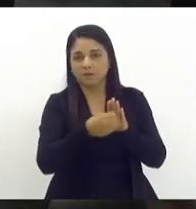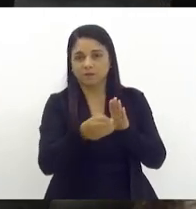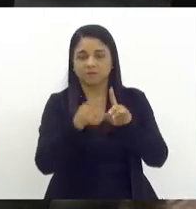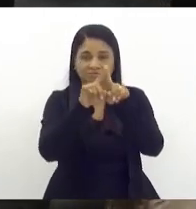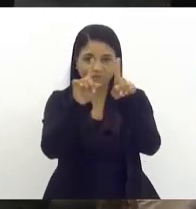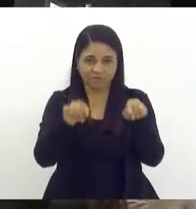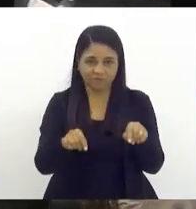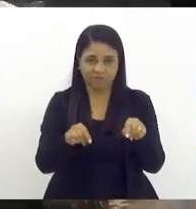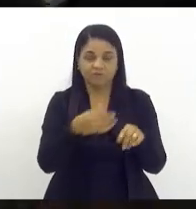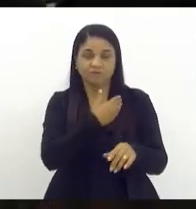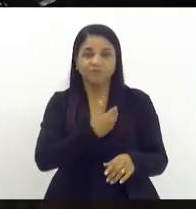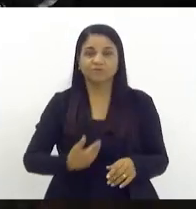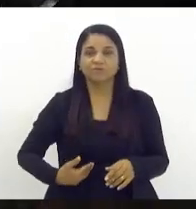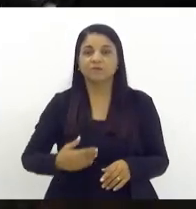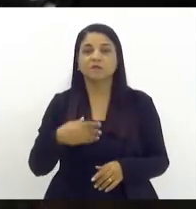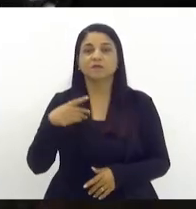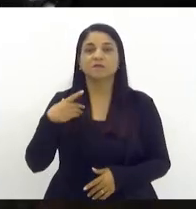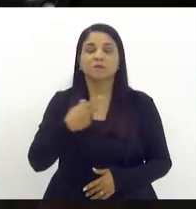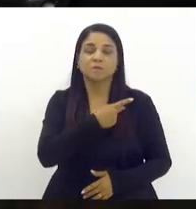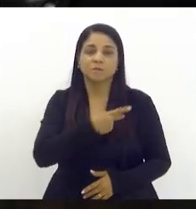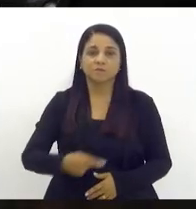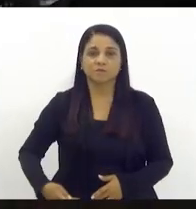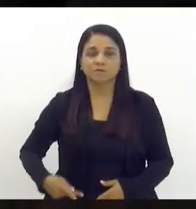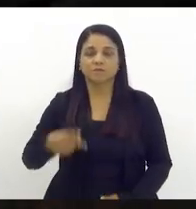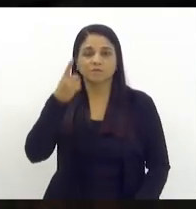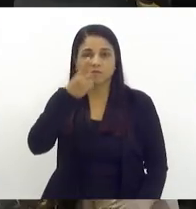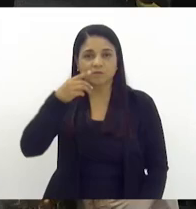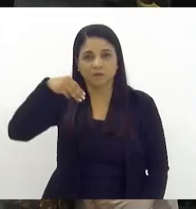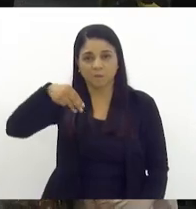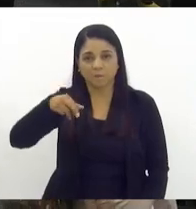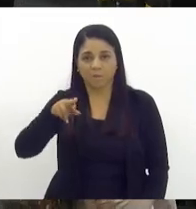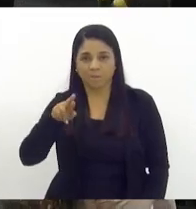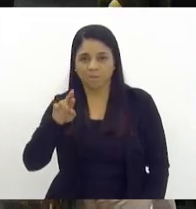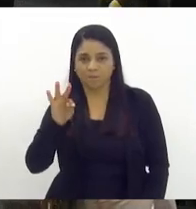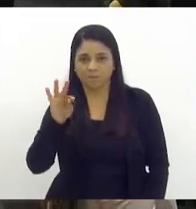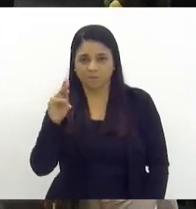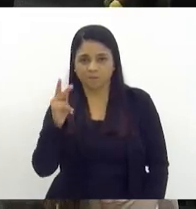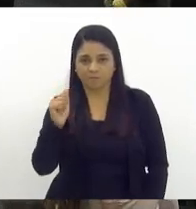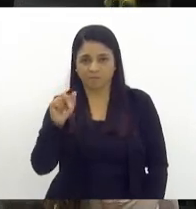Servidores Públicos, deputada presidenta Marta Rocha.